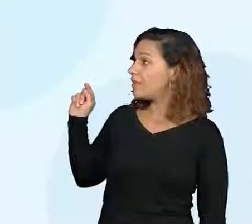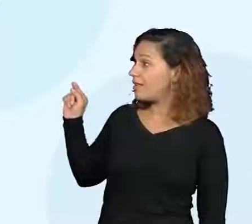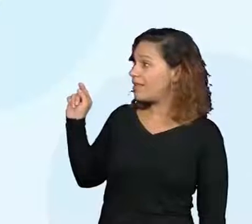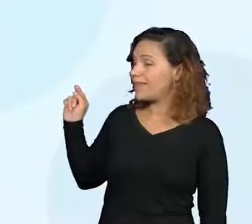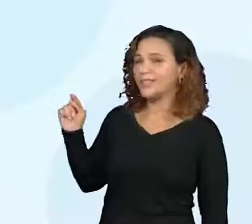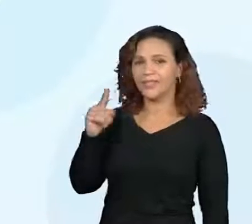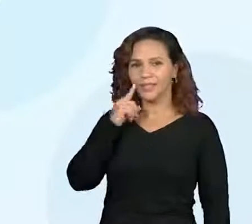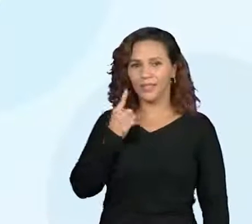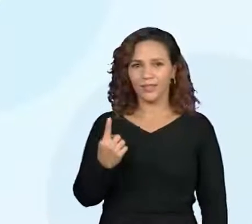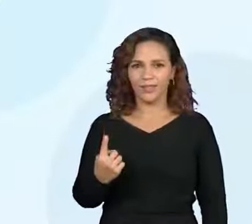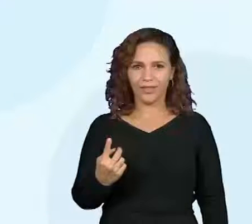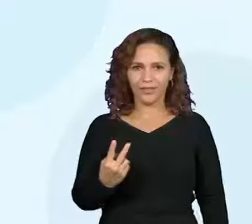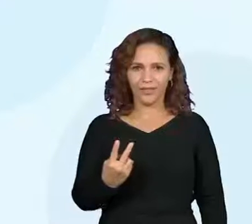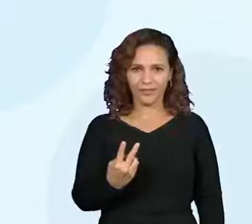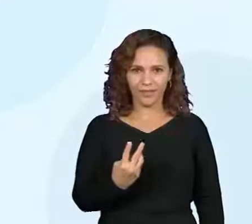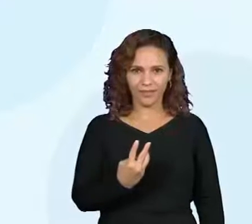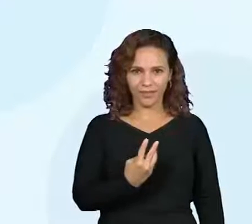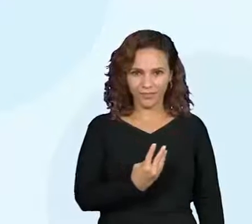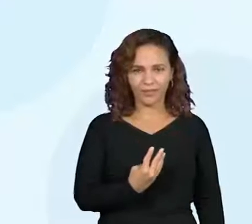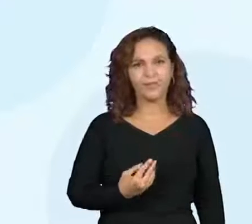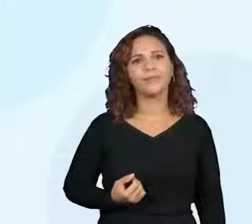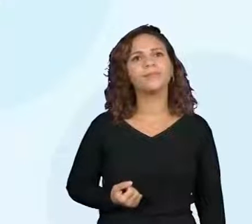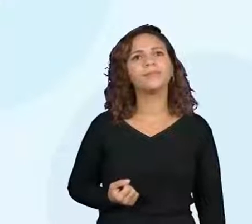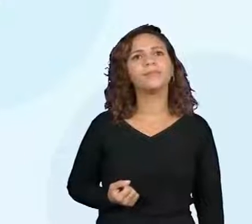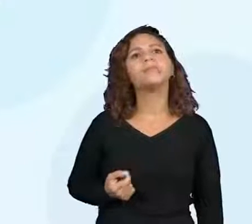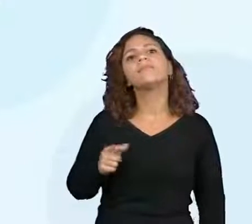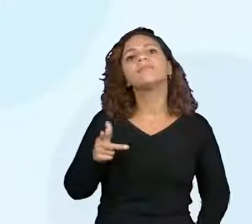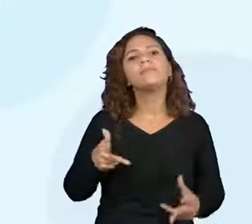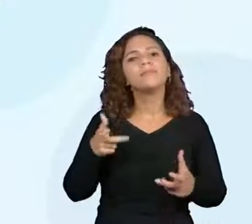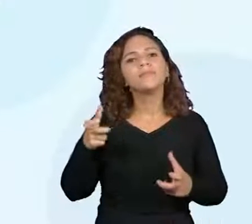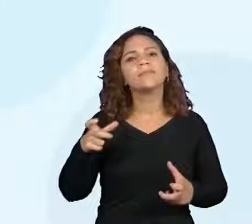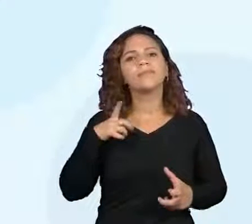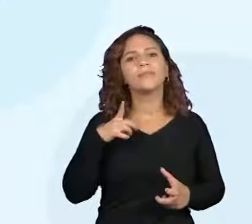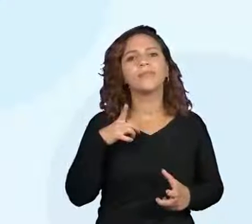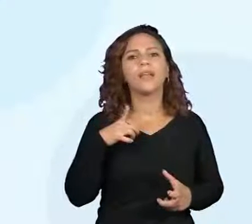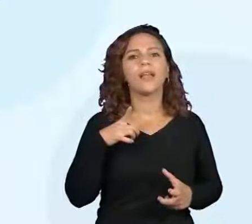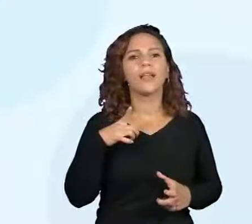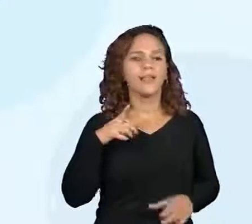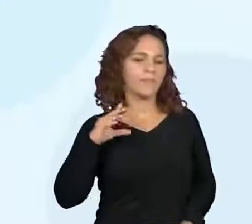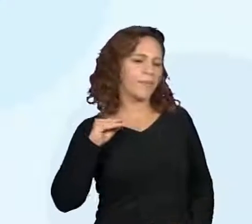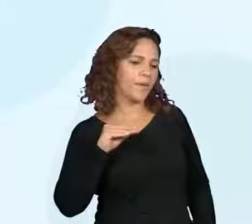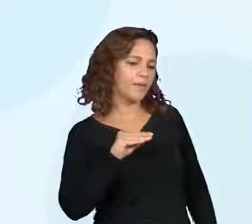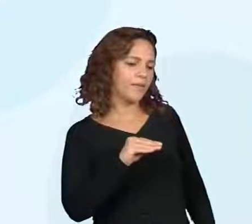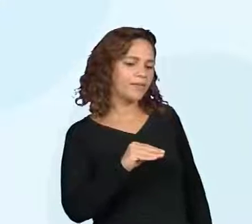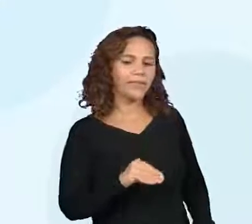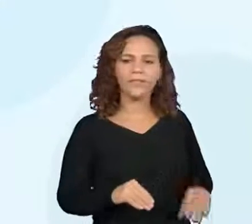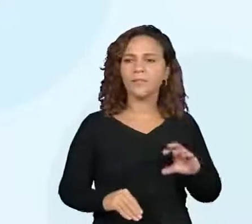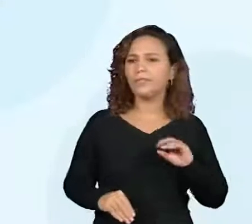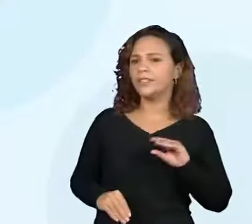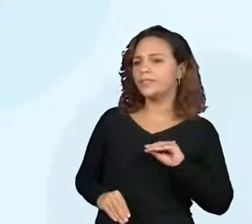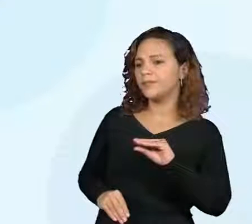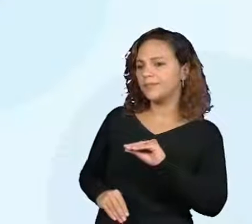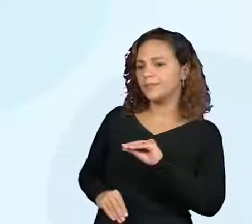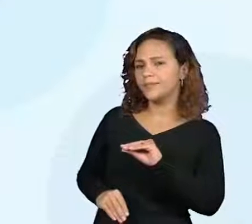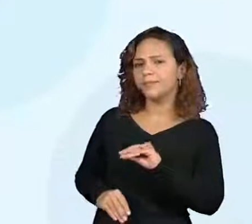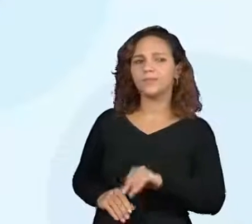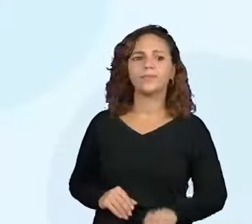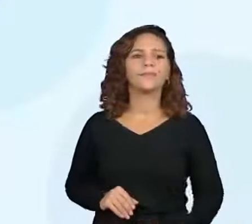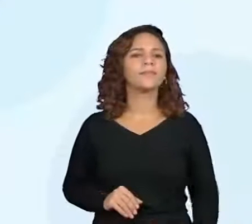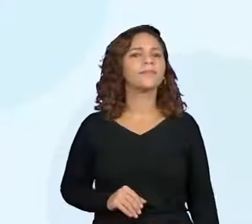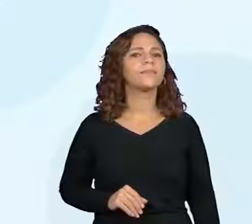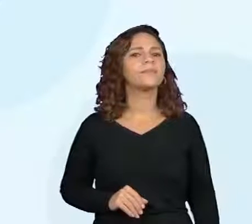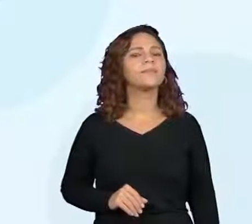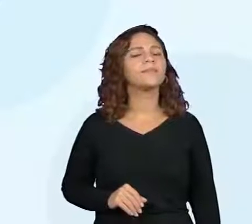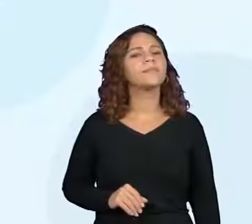na sequência, a gente percebe aí que existe um diálogo entre 2 personagens onde falam